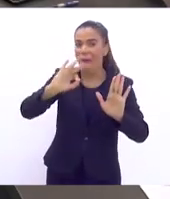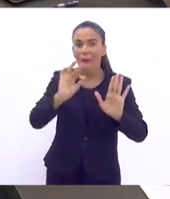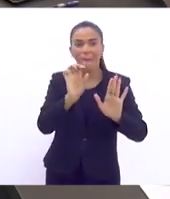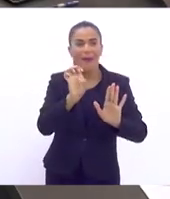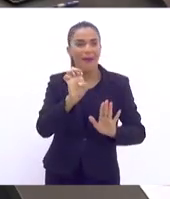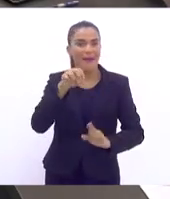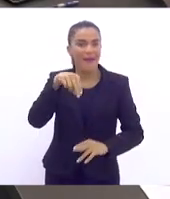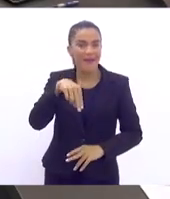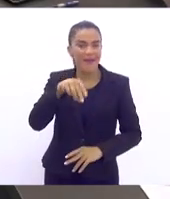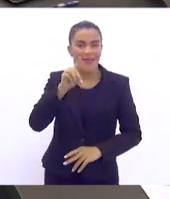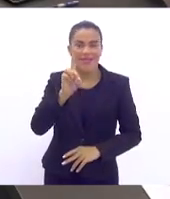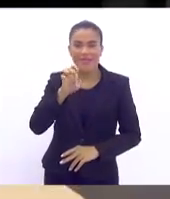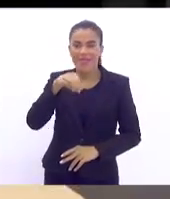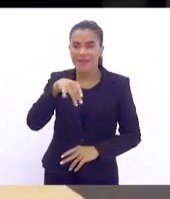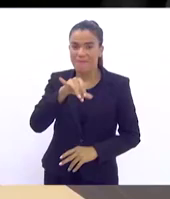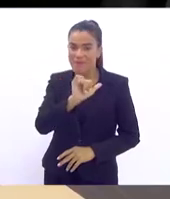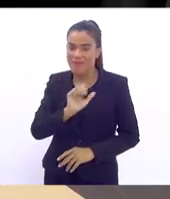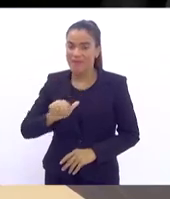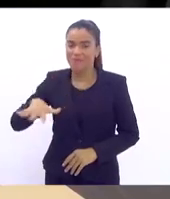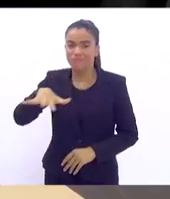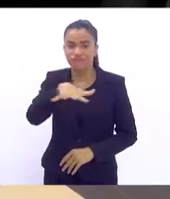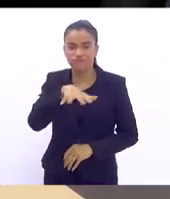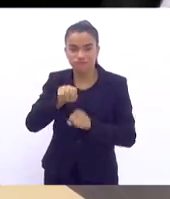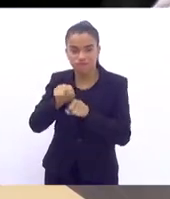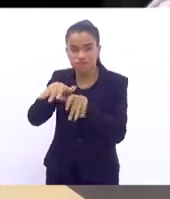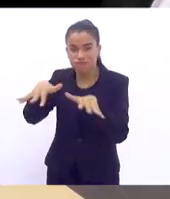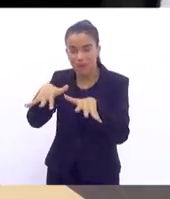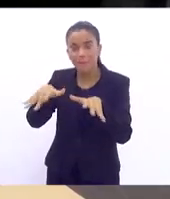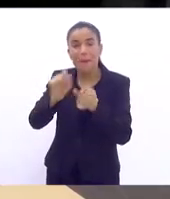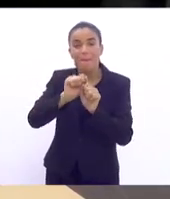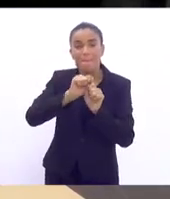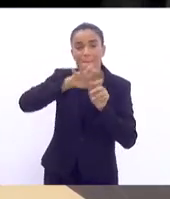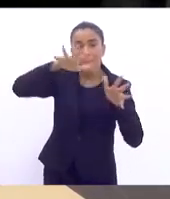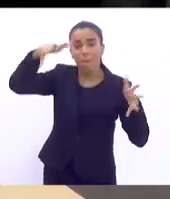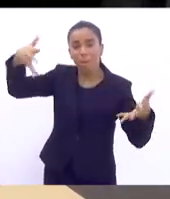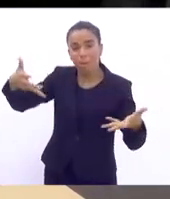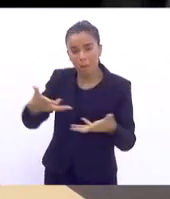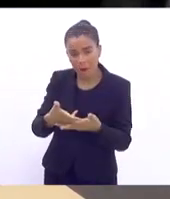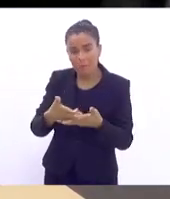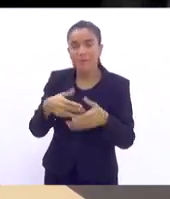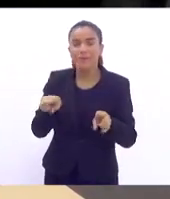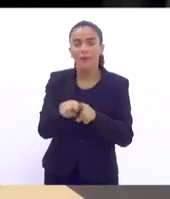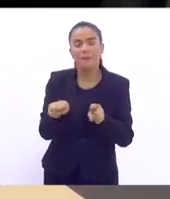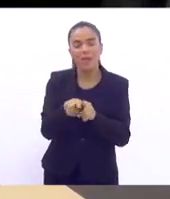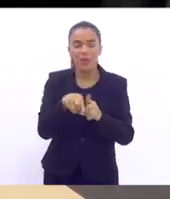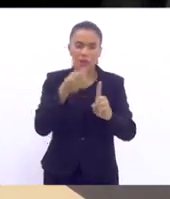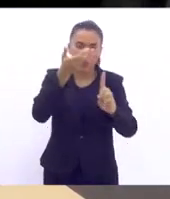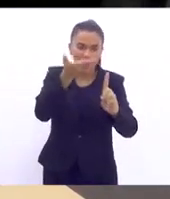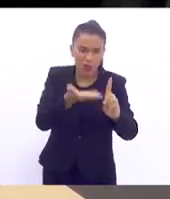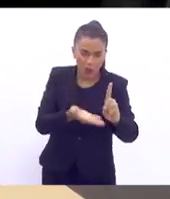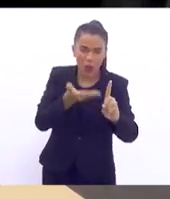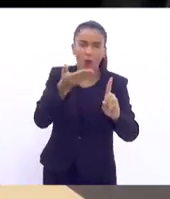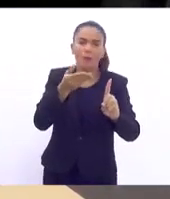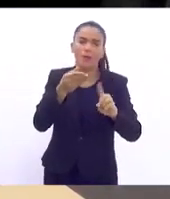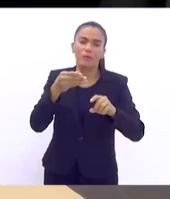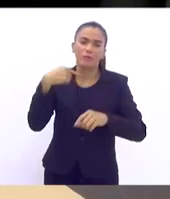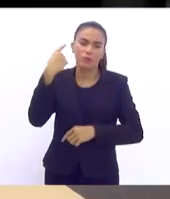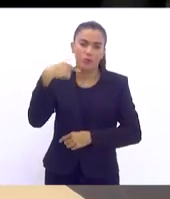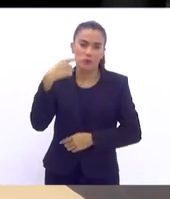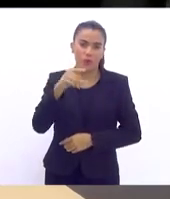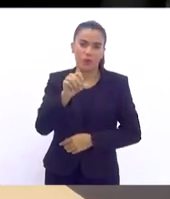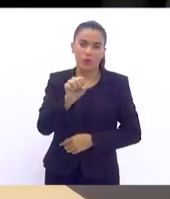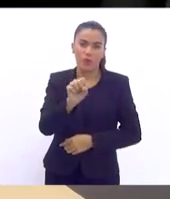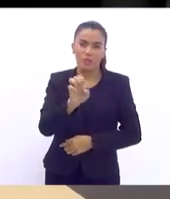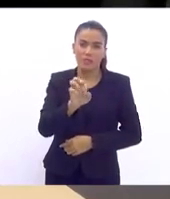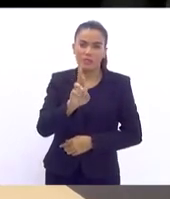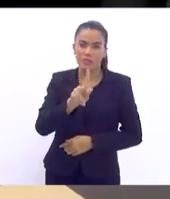dias né e o 33 da pauta que é de relatoria do nobre Deputado Dr Serginho né